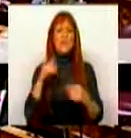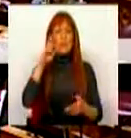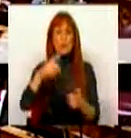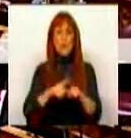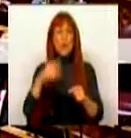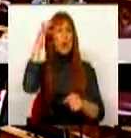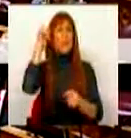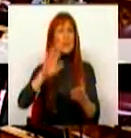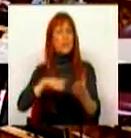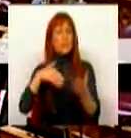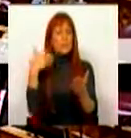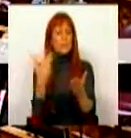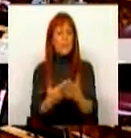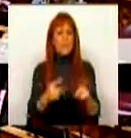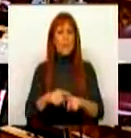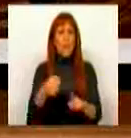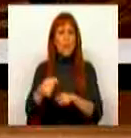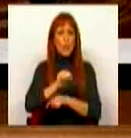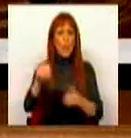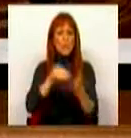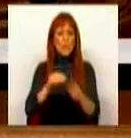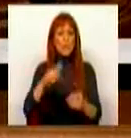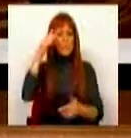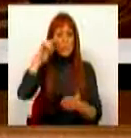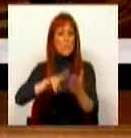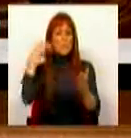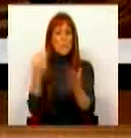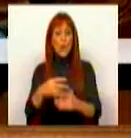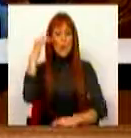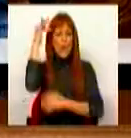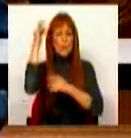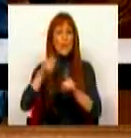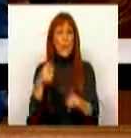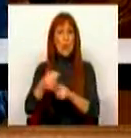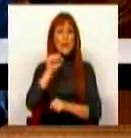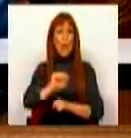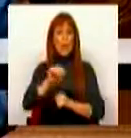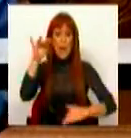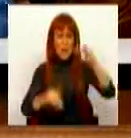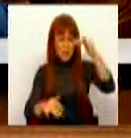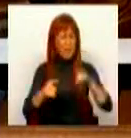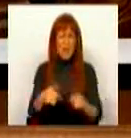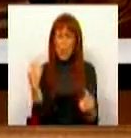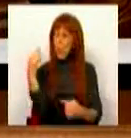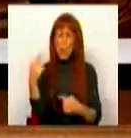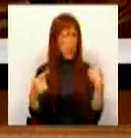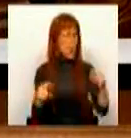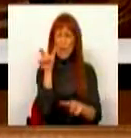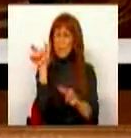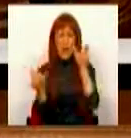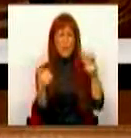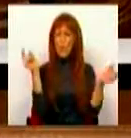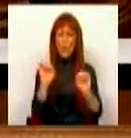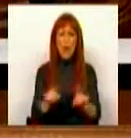a utopia do combate à pobreza, deixou cair a utopia do combate às desigualdades. Não tem uma única